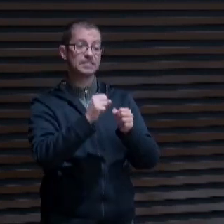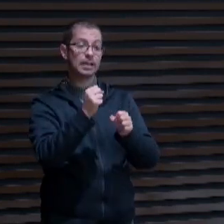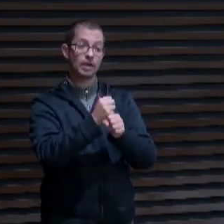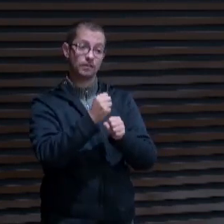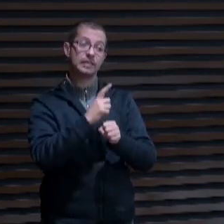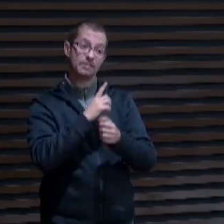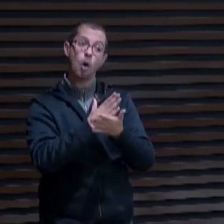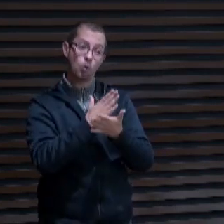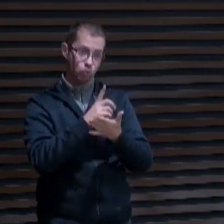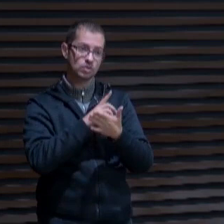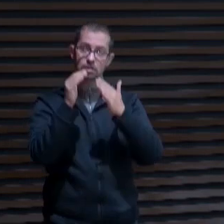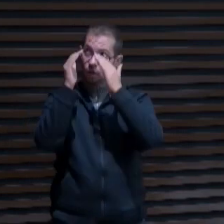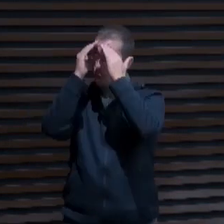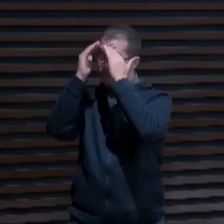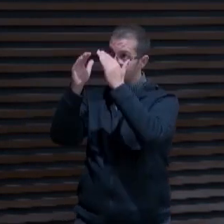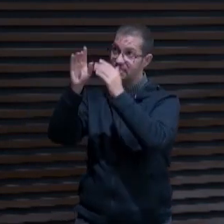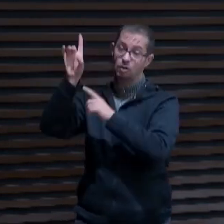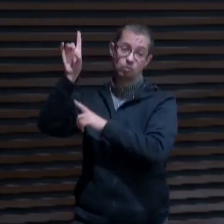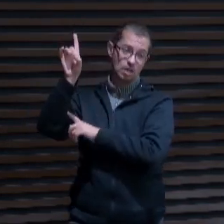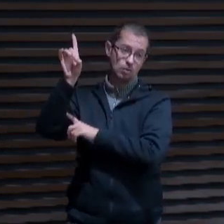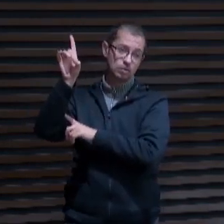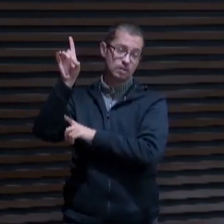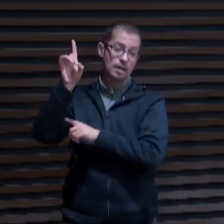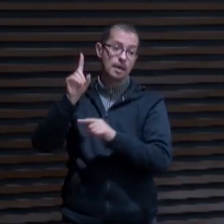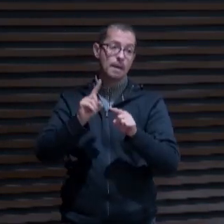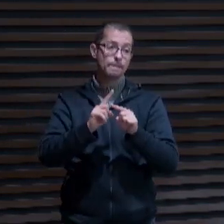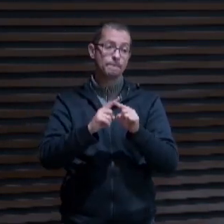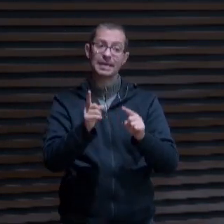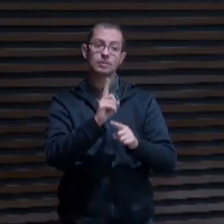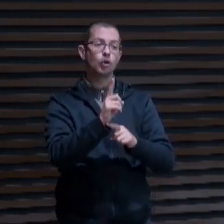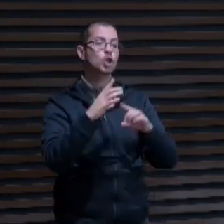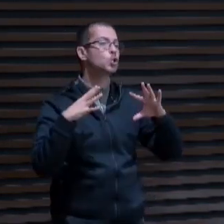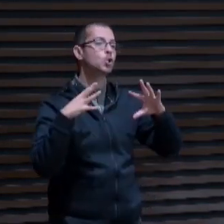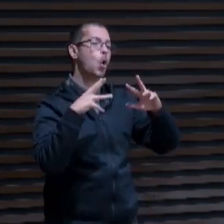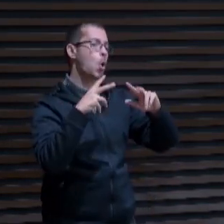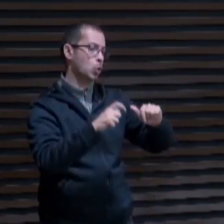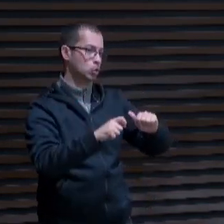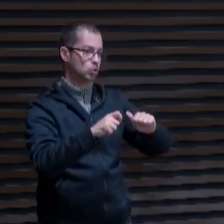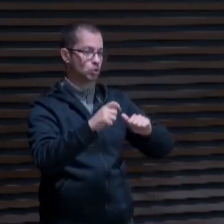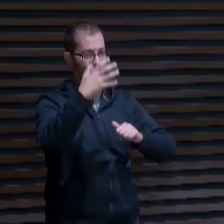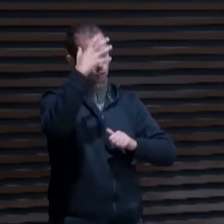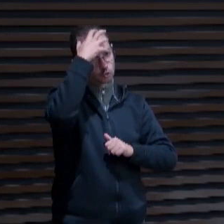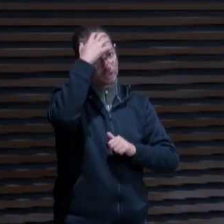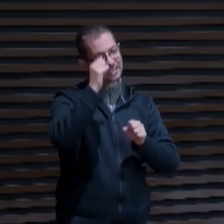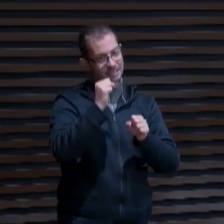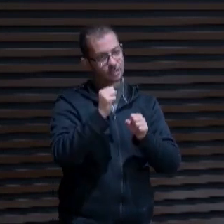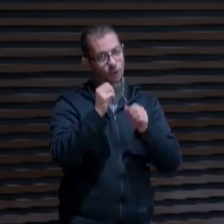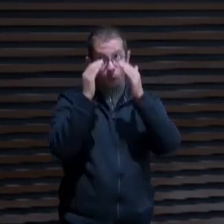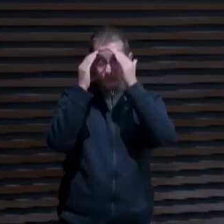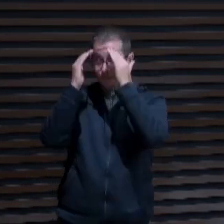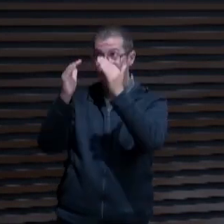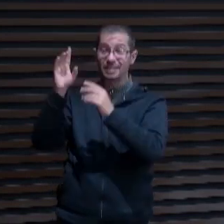Senhor. E eles fizeram algumas reformas, mas a palavra diz que não foi total, não foram totais essas reformas, porque